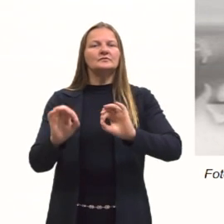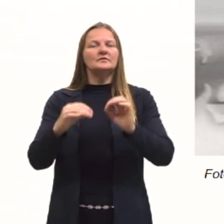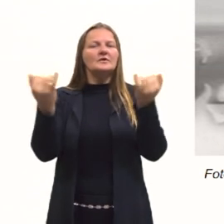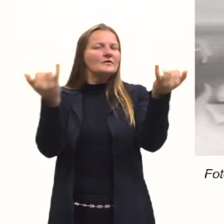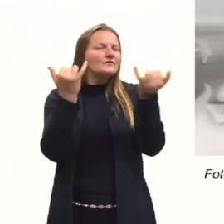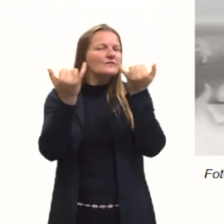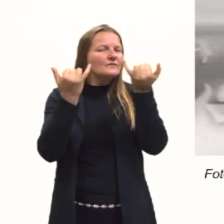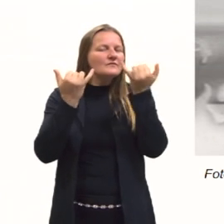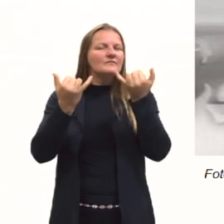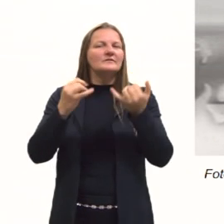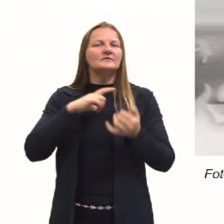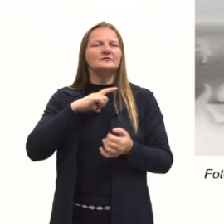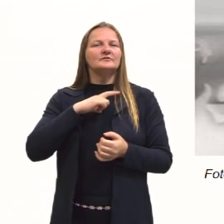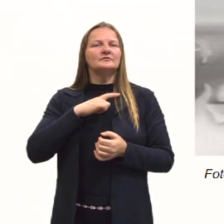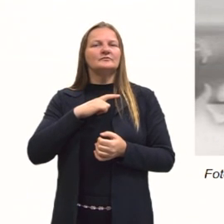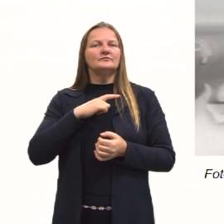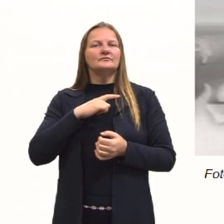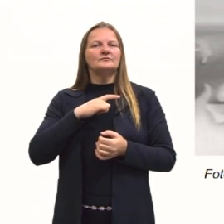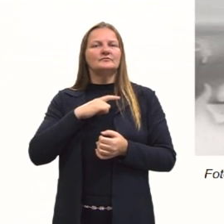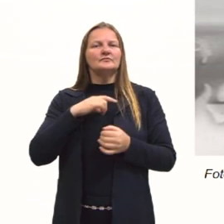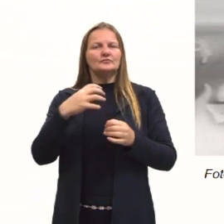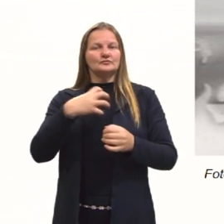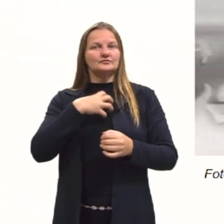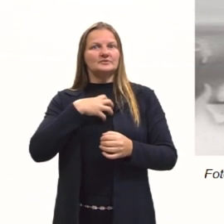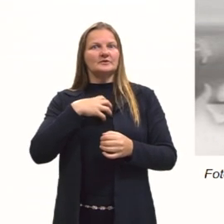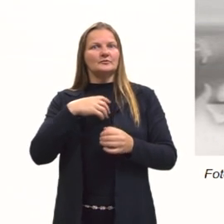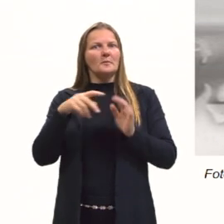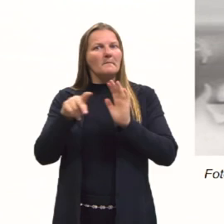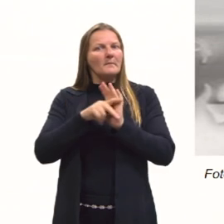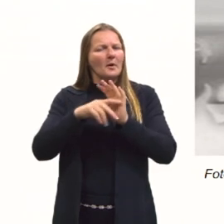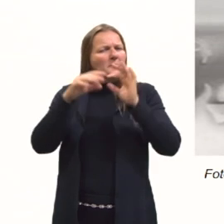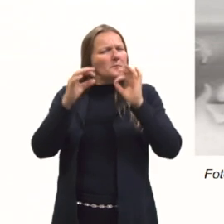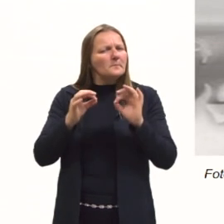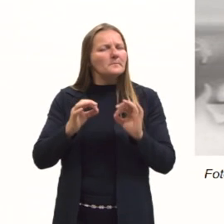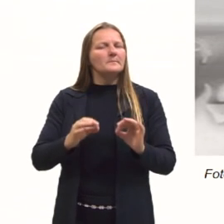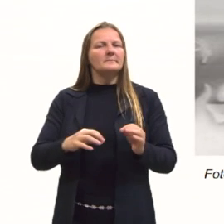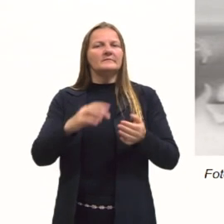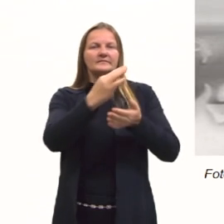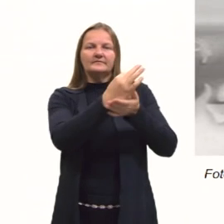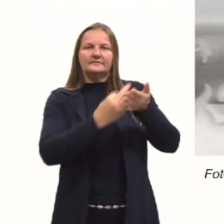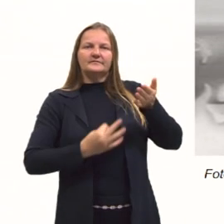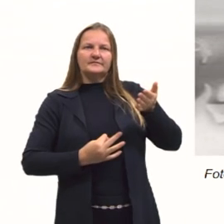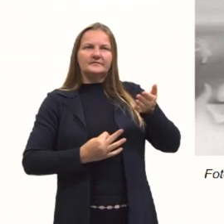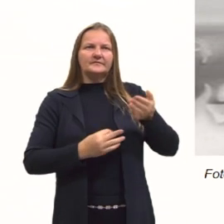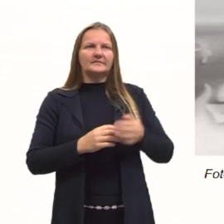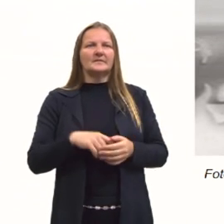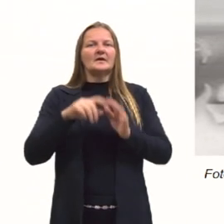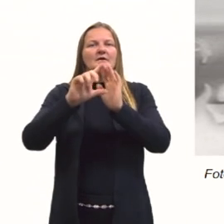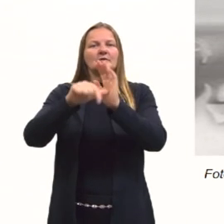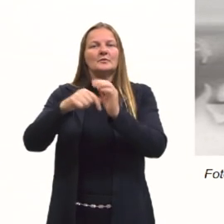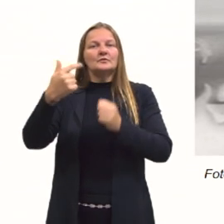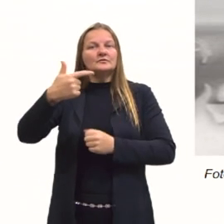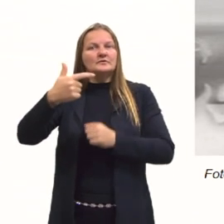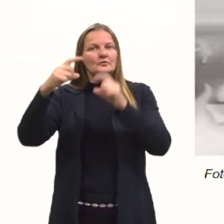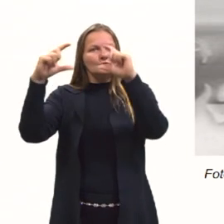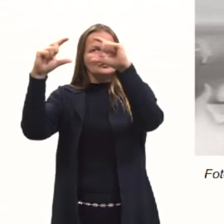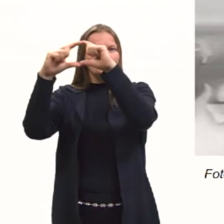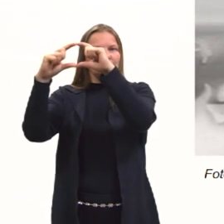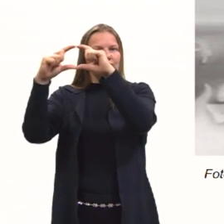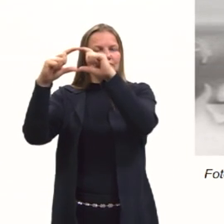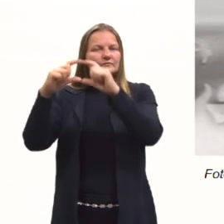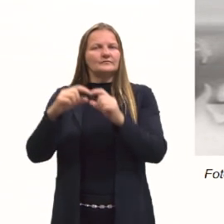informações do jeito do jeito certo do texto depois um segundo quadradinho